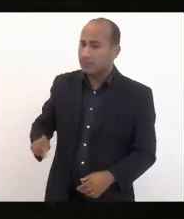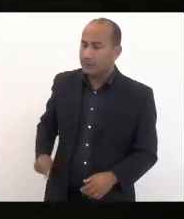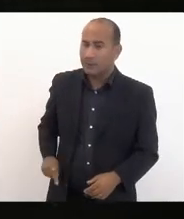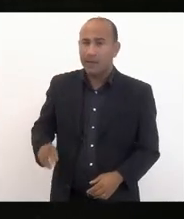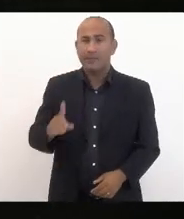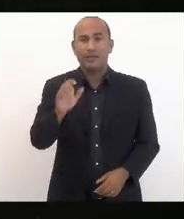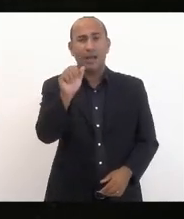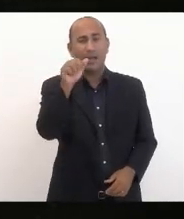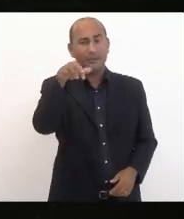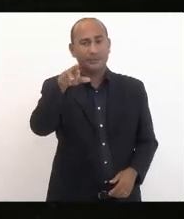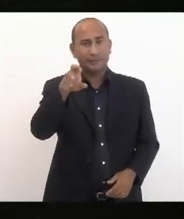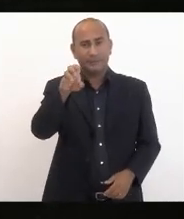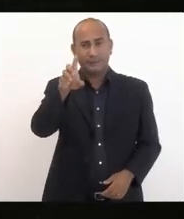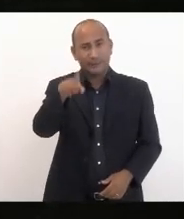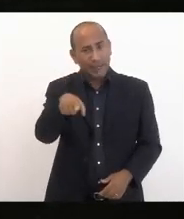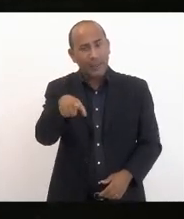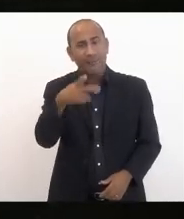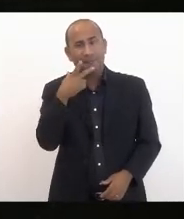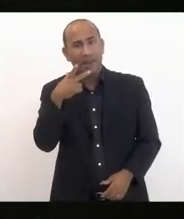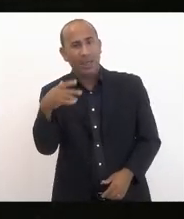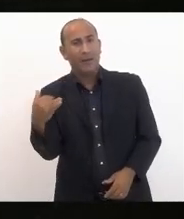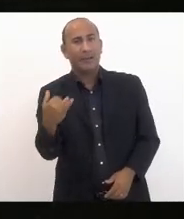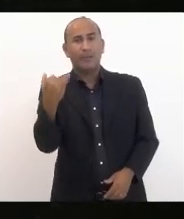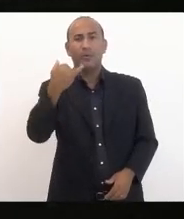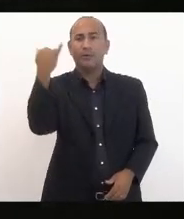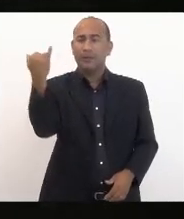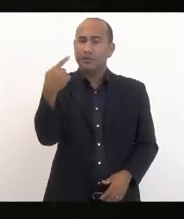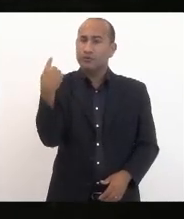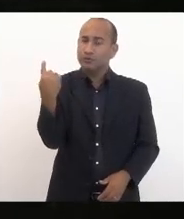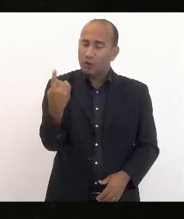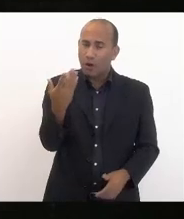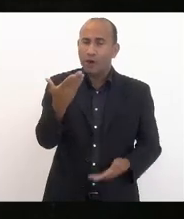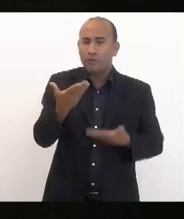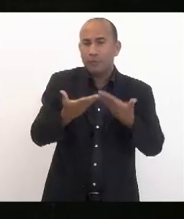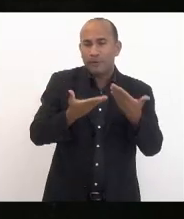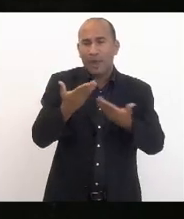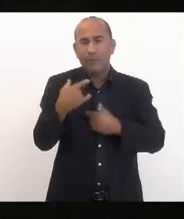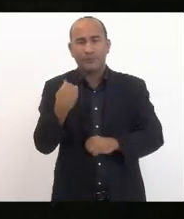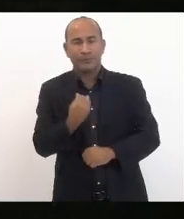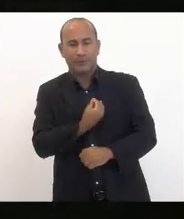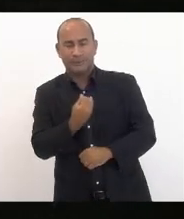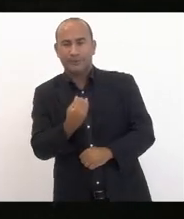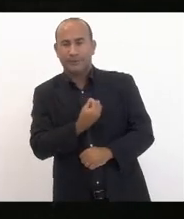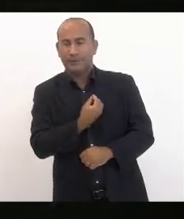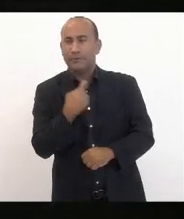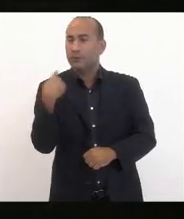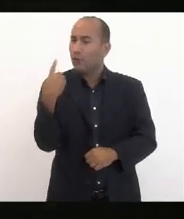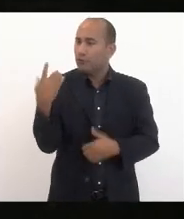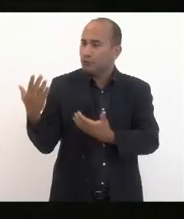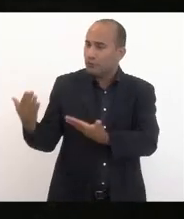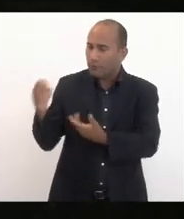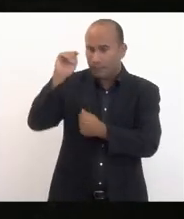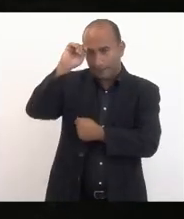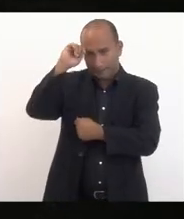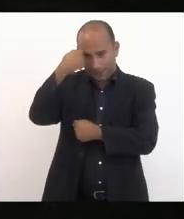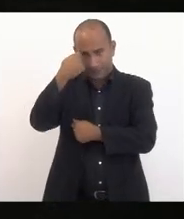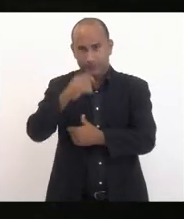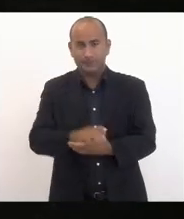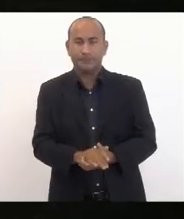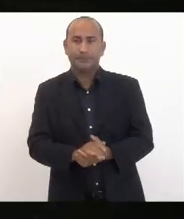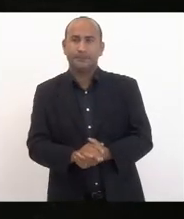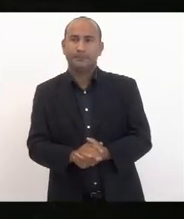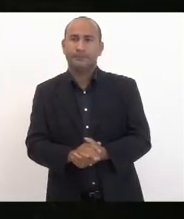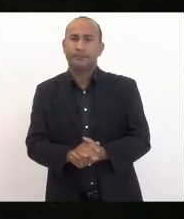Siciliano, da importância de nós preservarmos a vida das nossas juventudes negras.